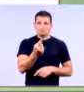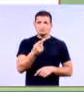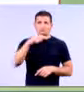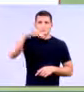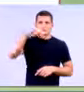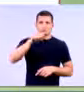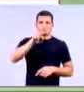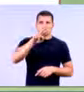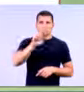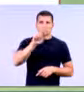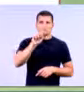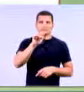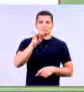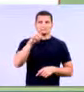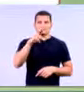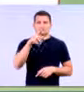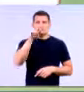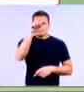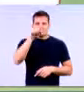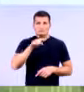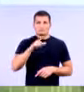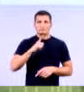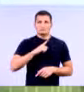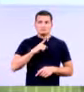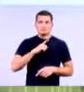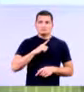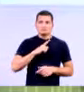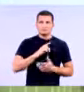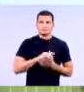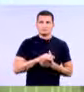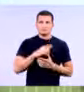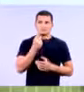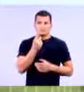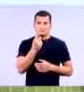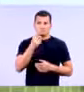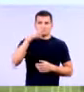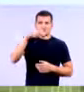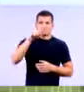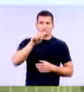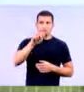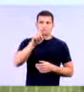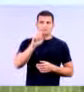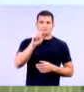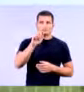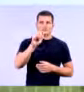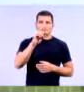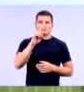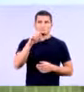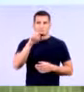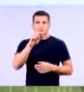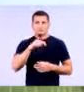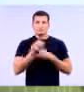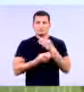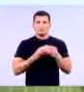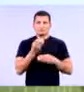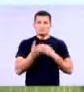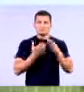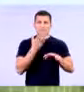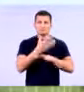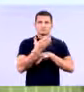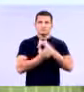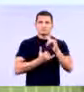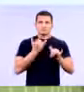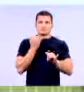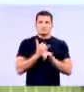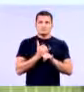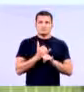navegadores, desses browsers, eles constituem um navegador, um mecanismo de acesso à internet.